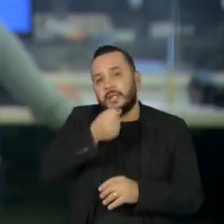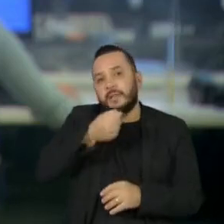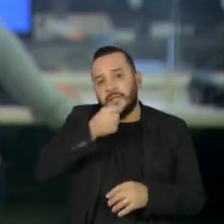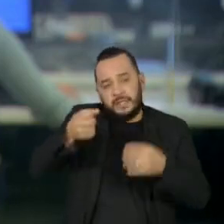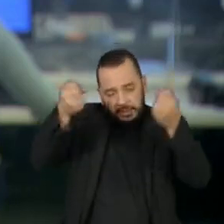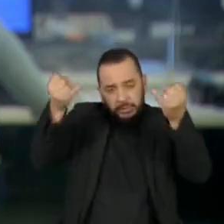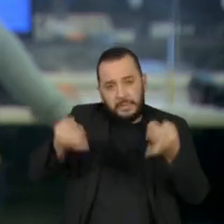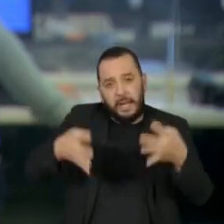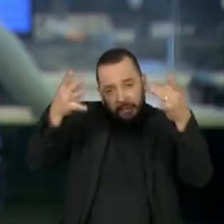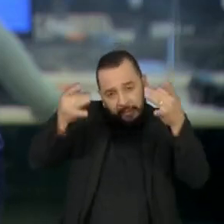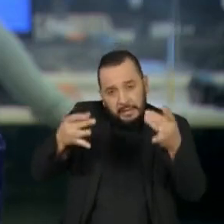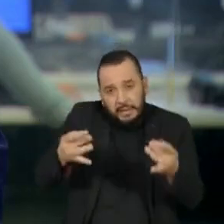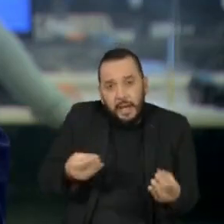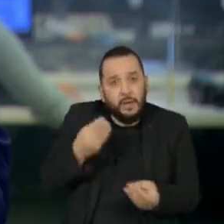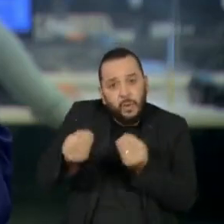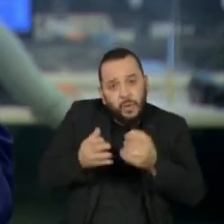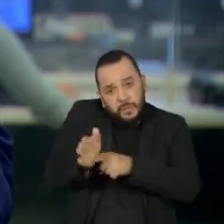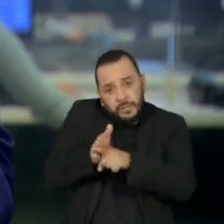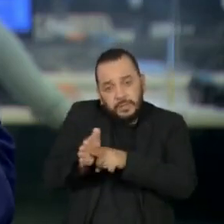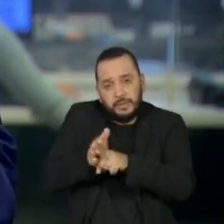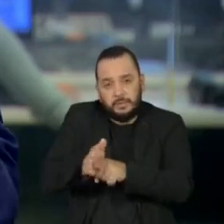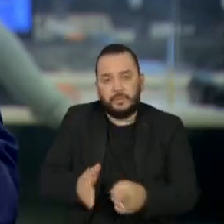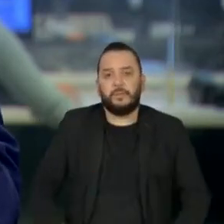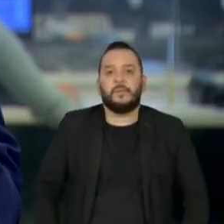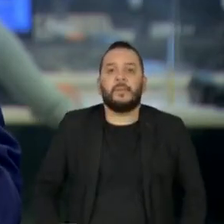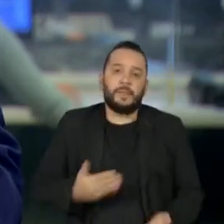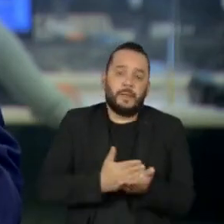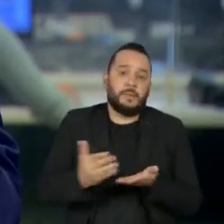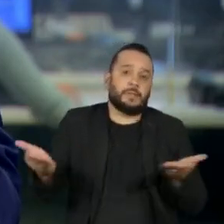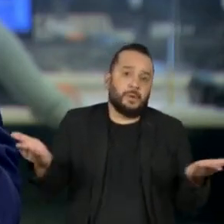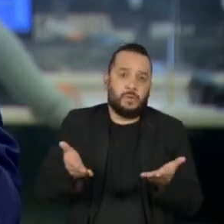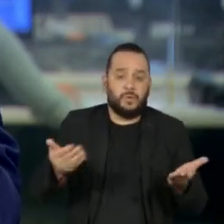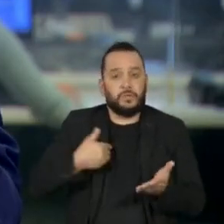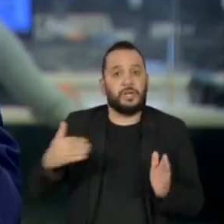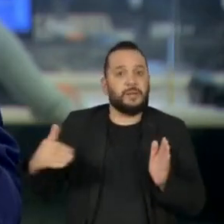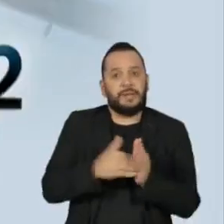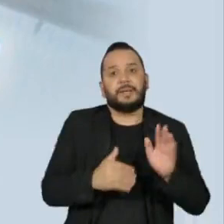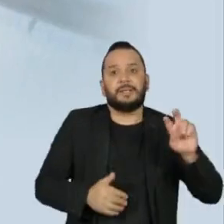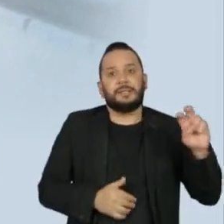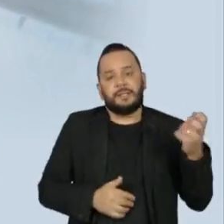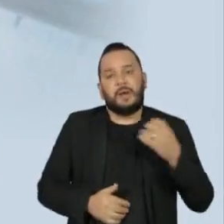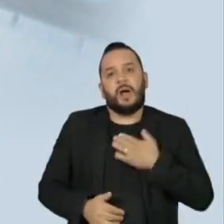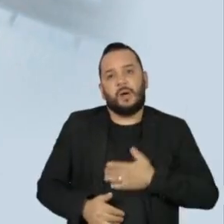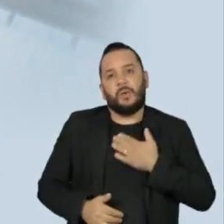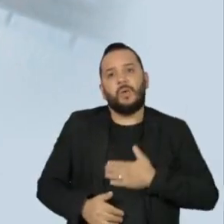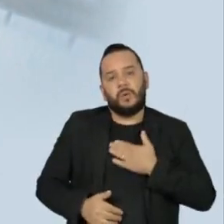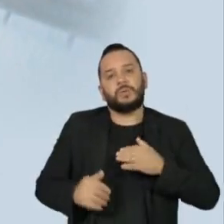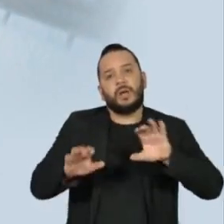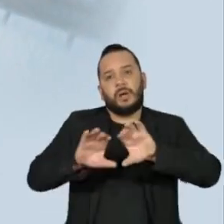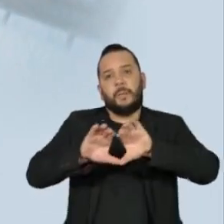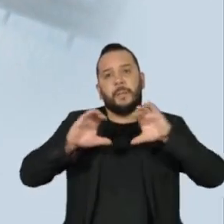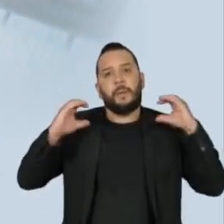que começam hoje e vão até cinco de agosto As convenções partidárias e